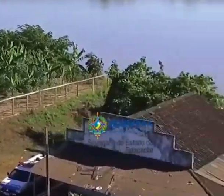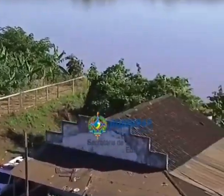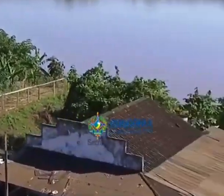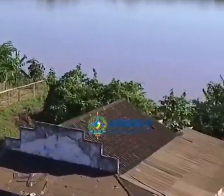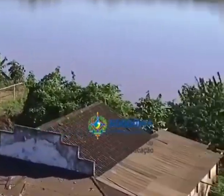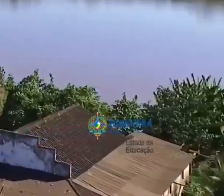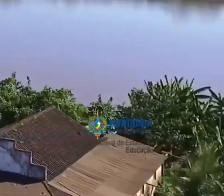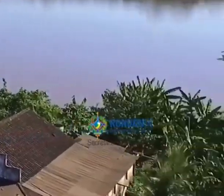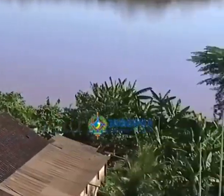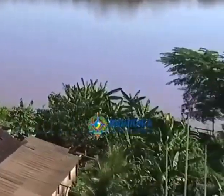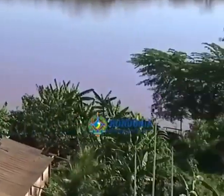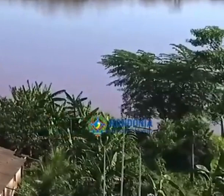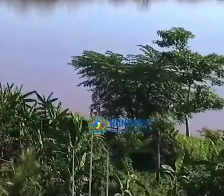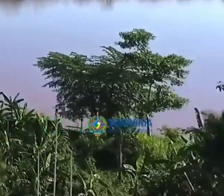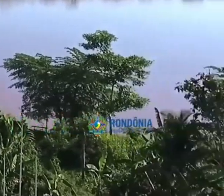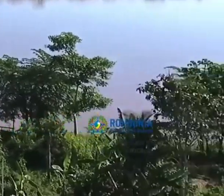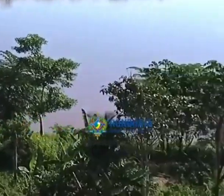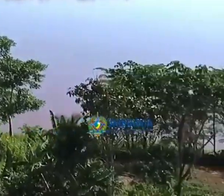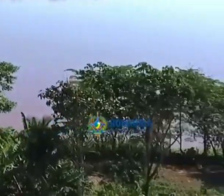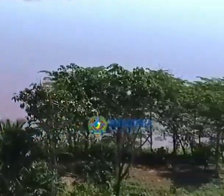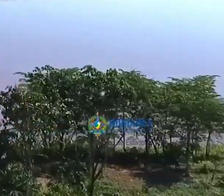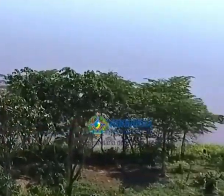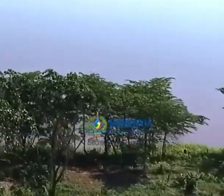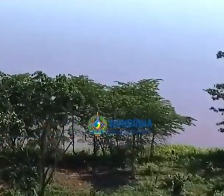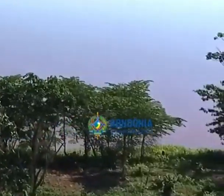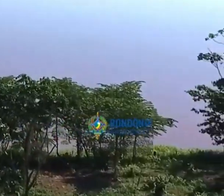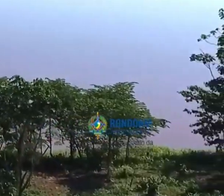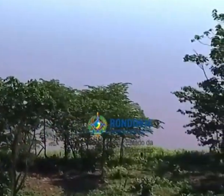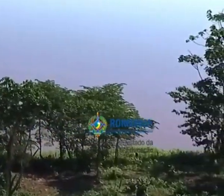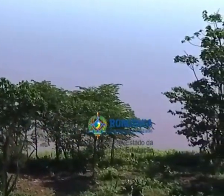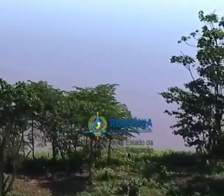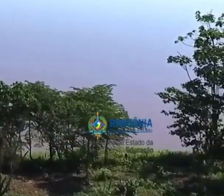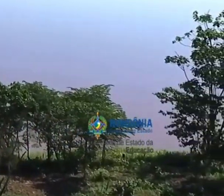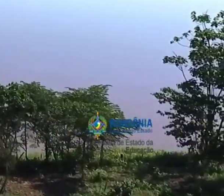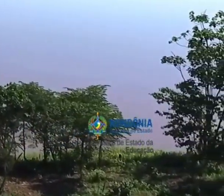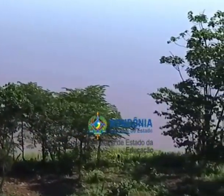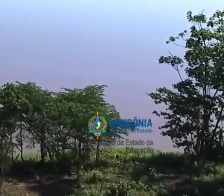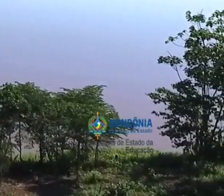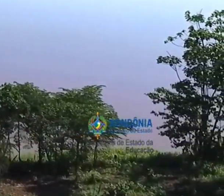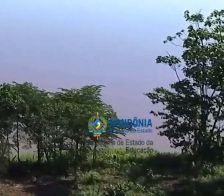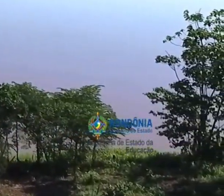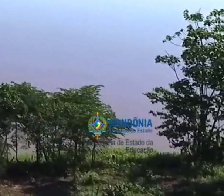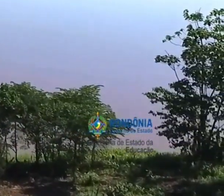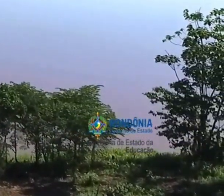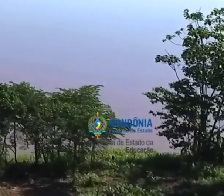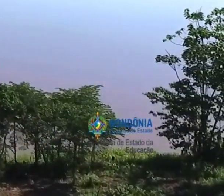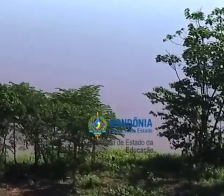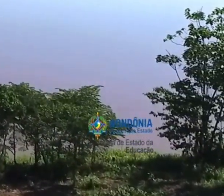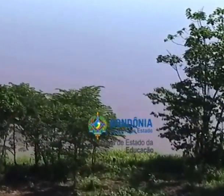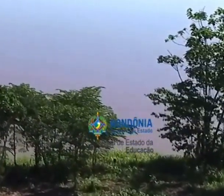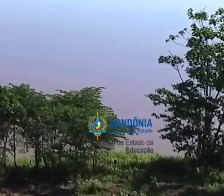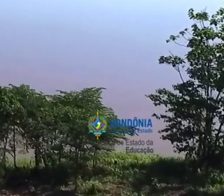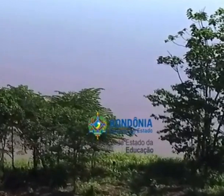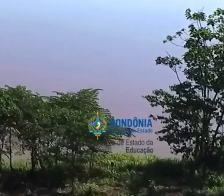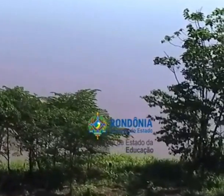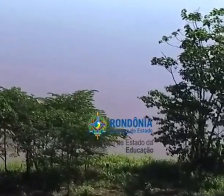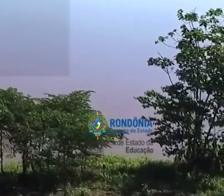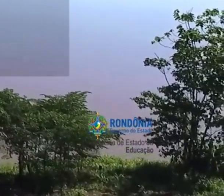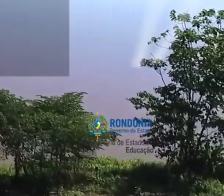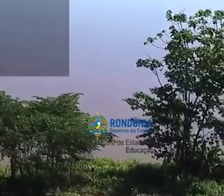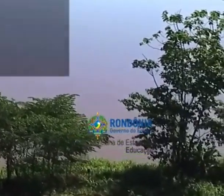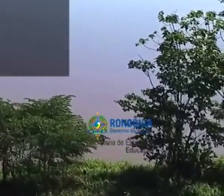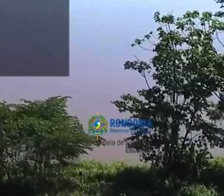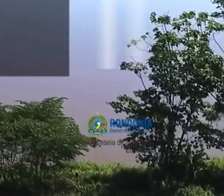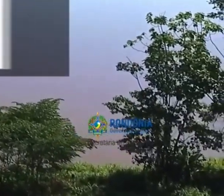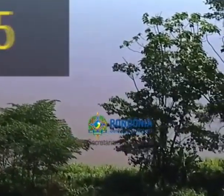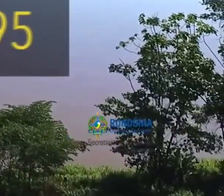primeiro presidente de Mato Grosso. Isso durante o período da República Velha.